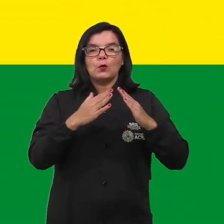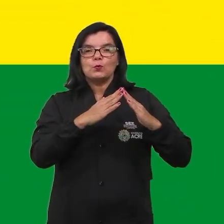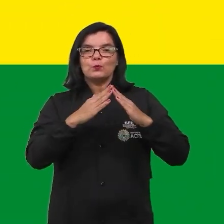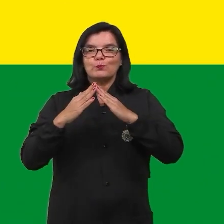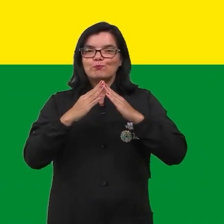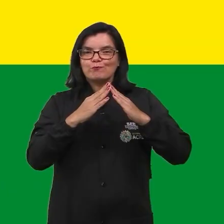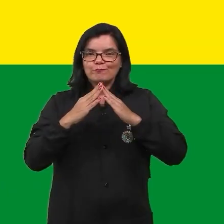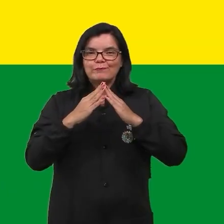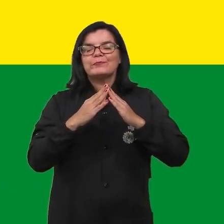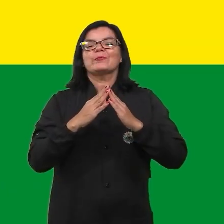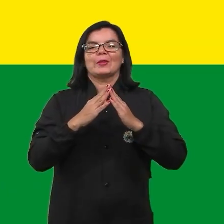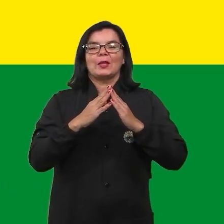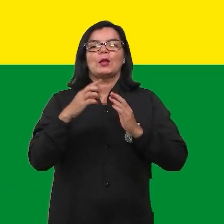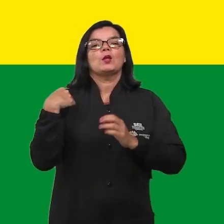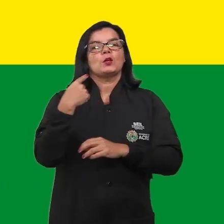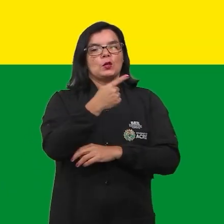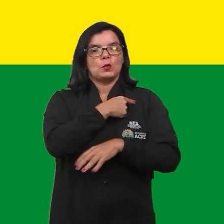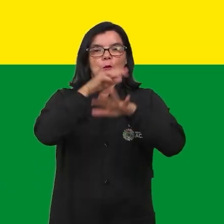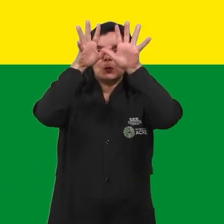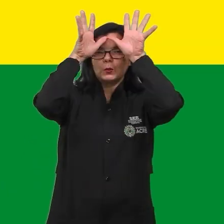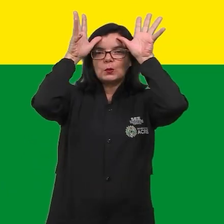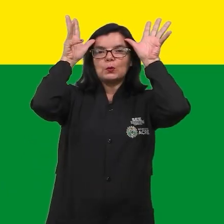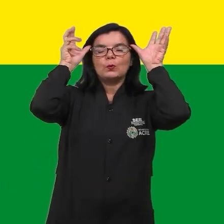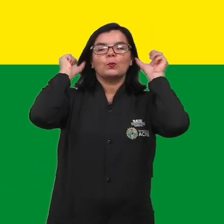falar, porque nós aqui no Acre